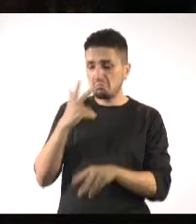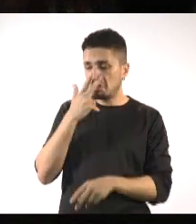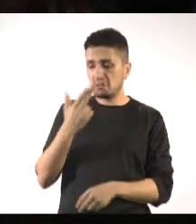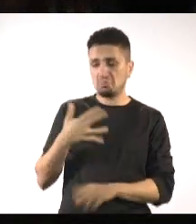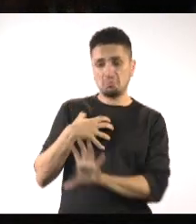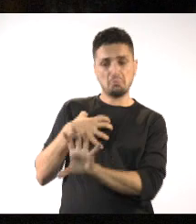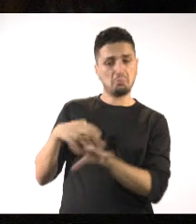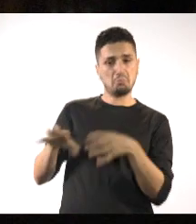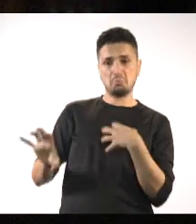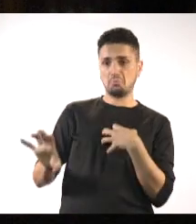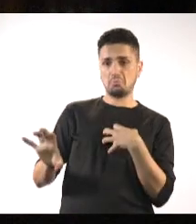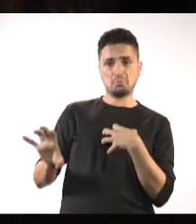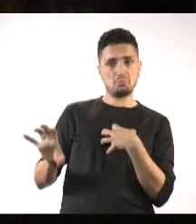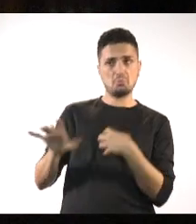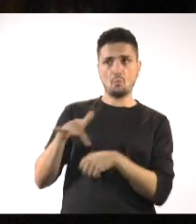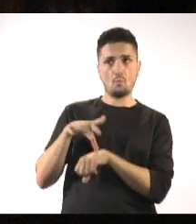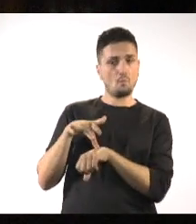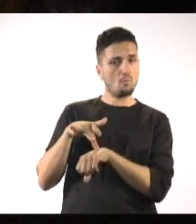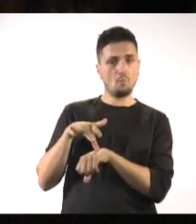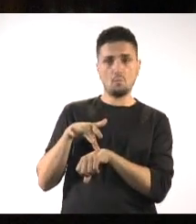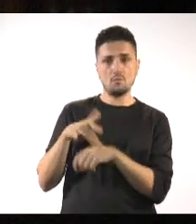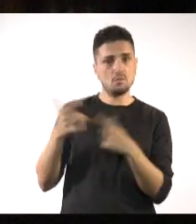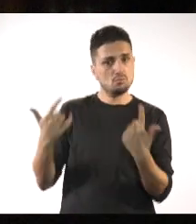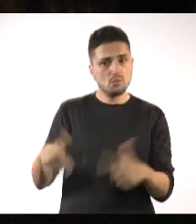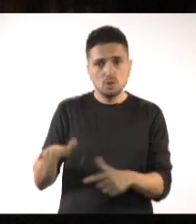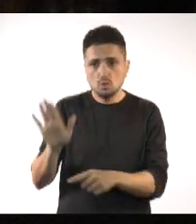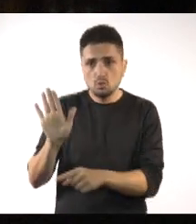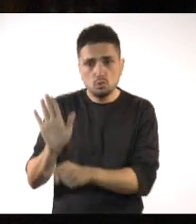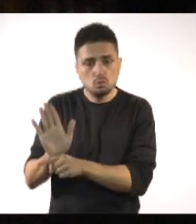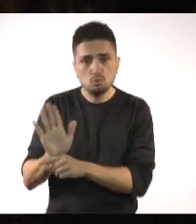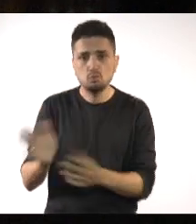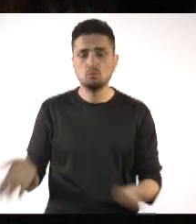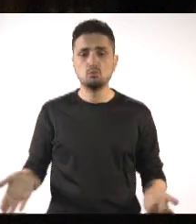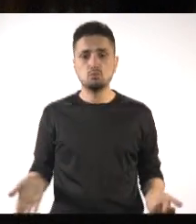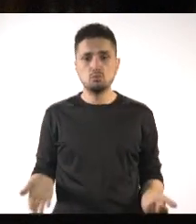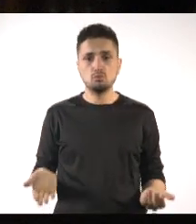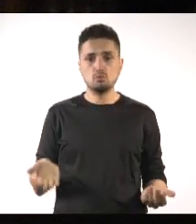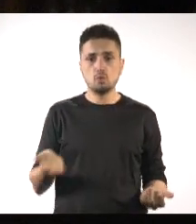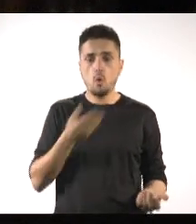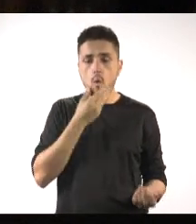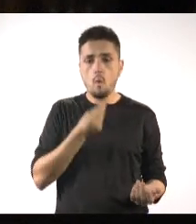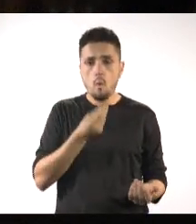nem cuida. A imagem do bom samaritano,